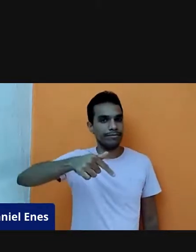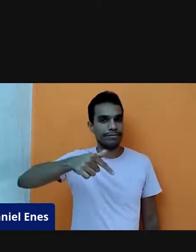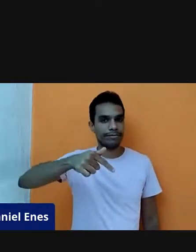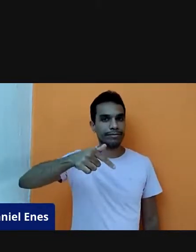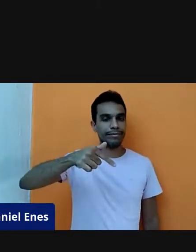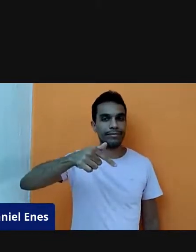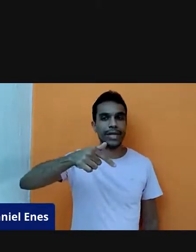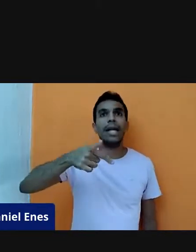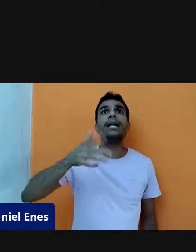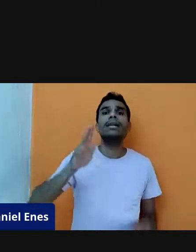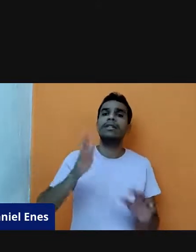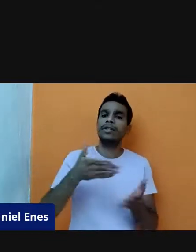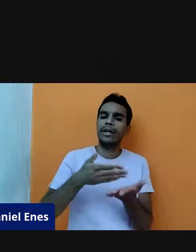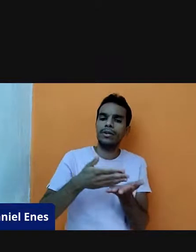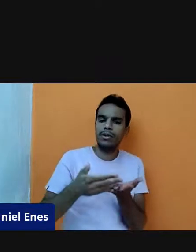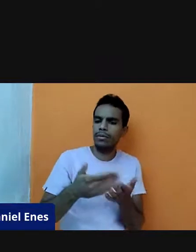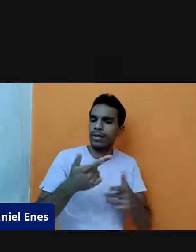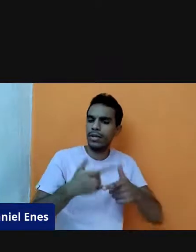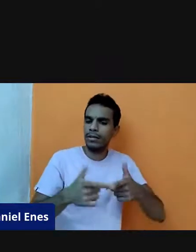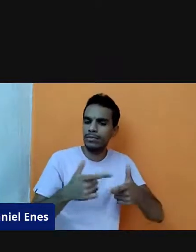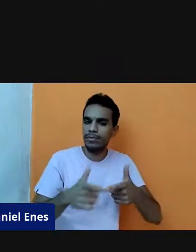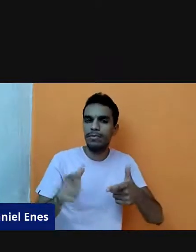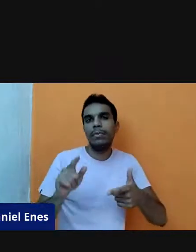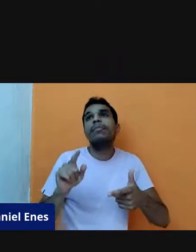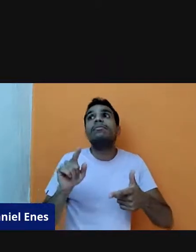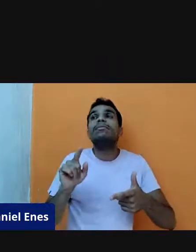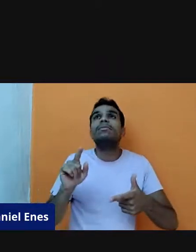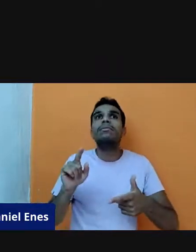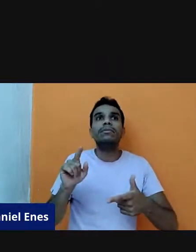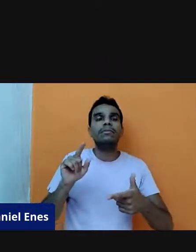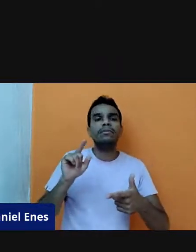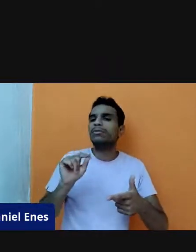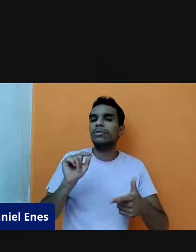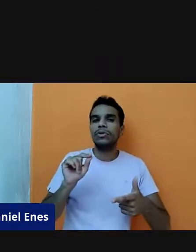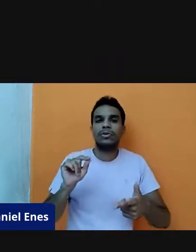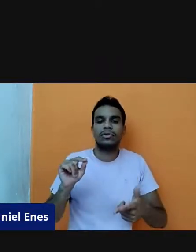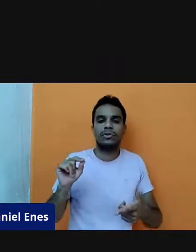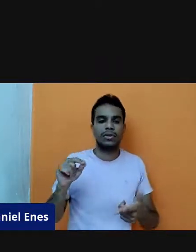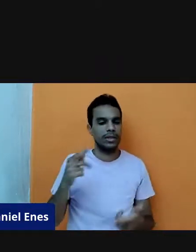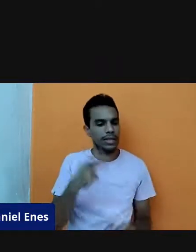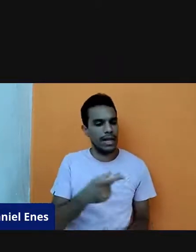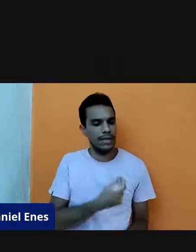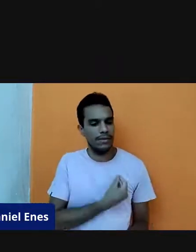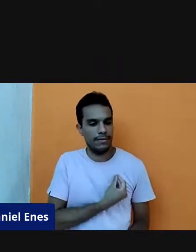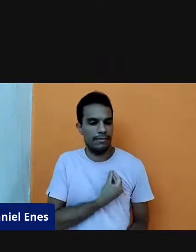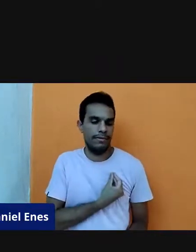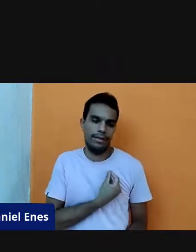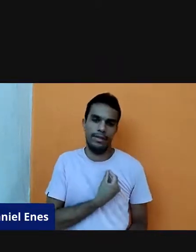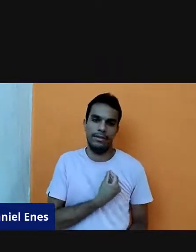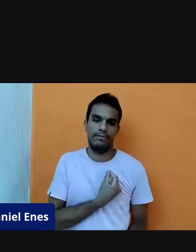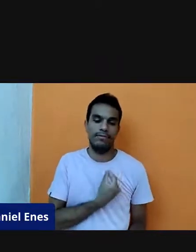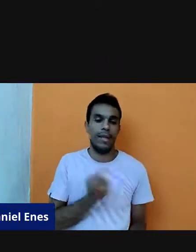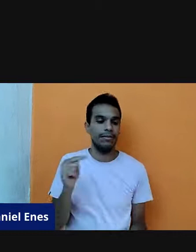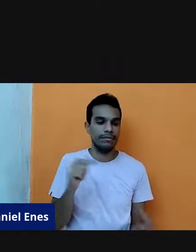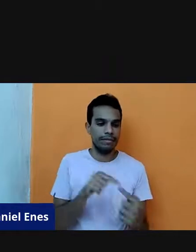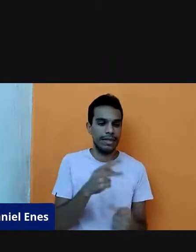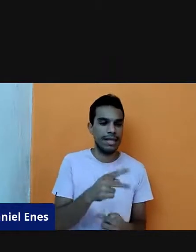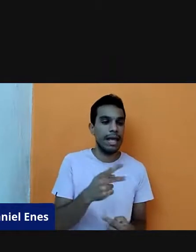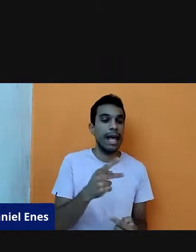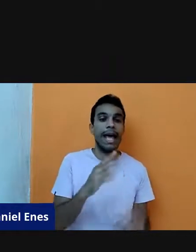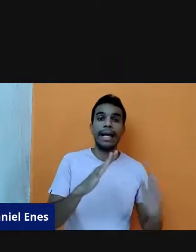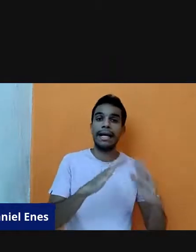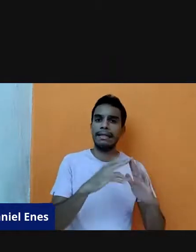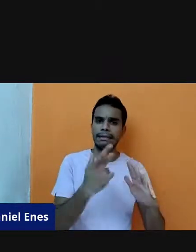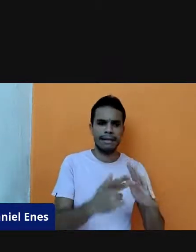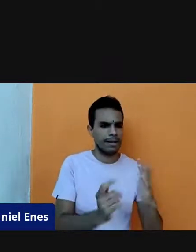1967, né, aí já começam as problemáticas em relação à vida da Clarice. Sua casa sofre um incêndio